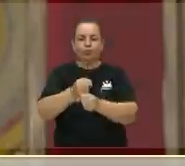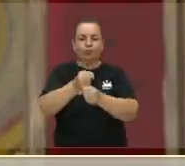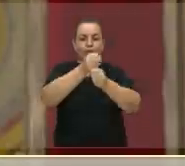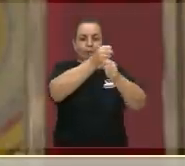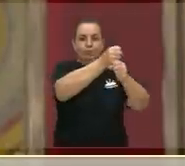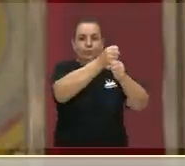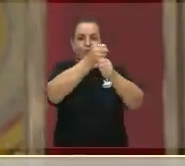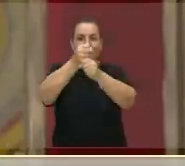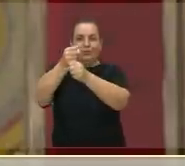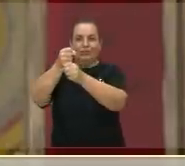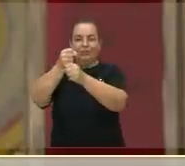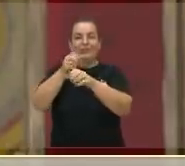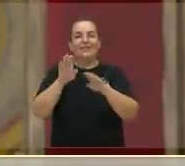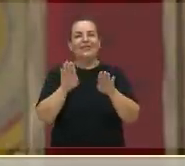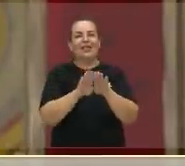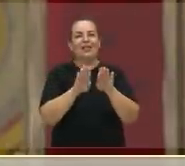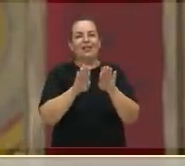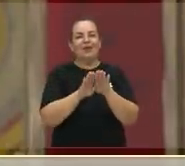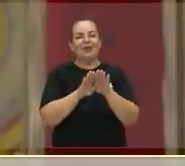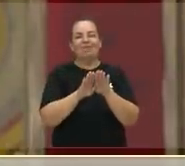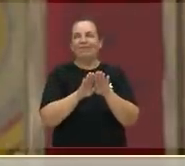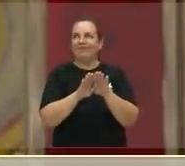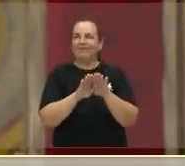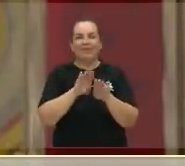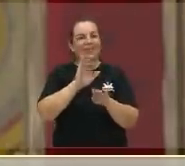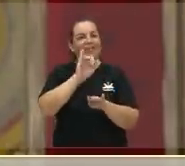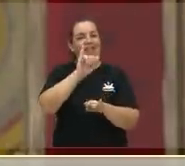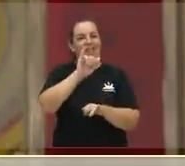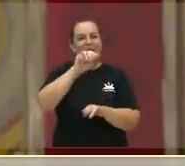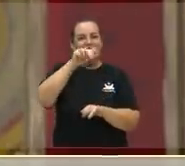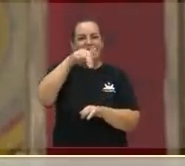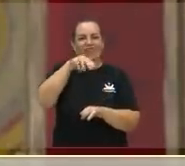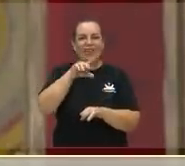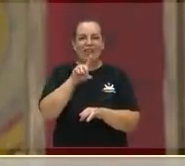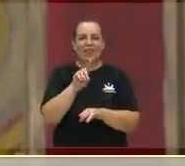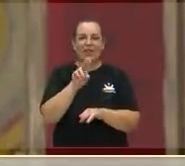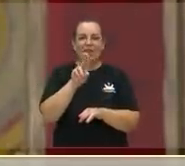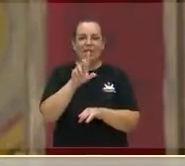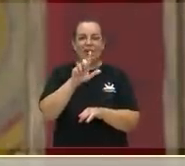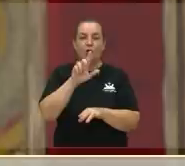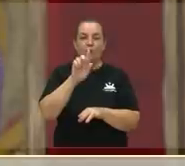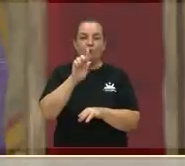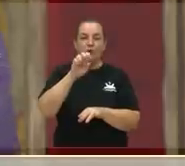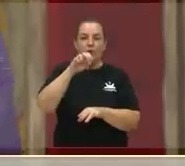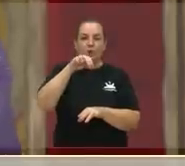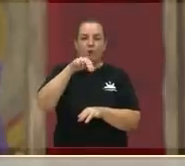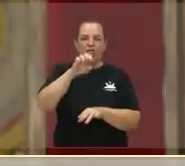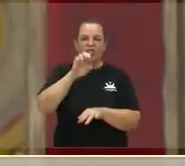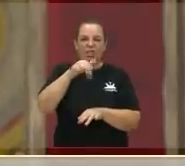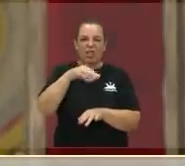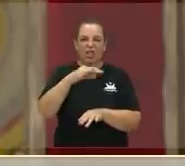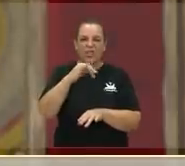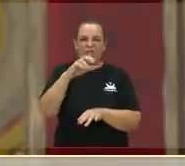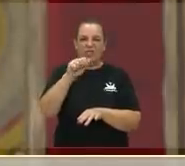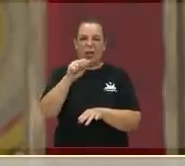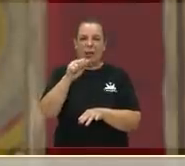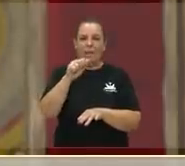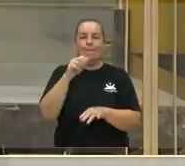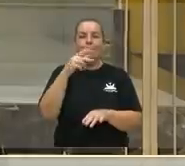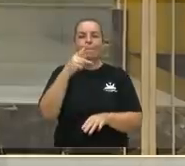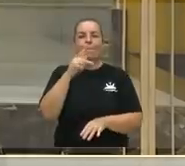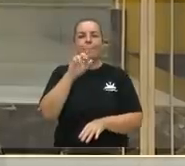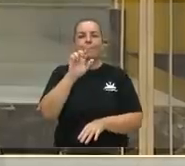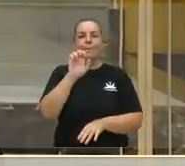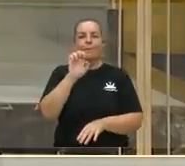as indulgências plenárias eu já dizia na época e serve agora print para hoje e para semana santa